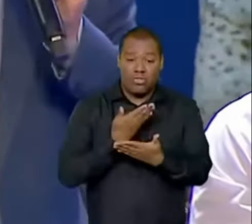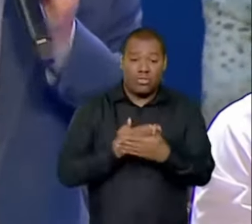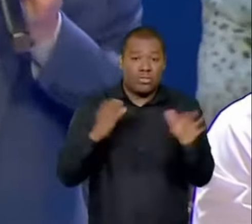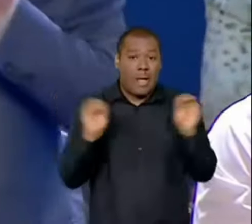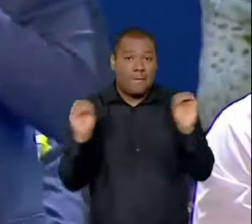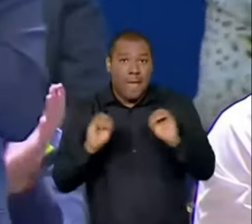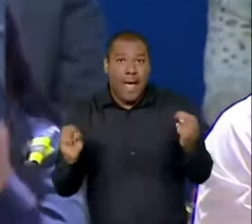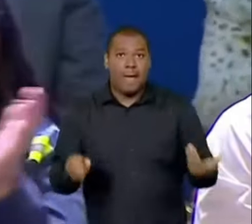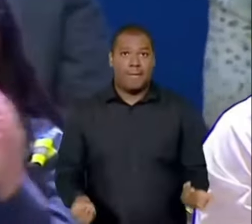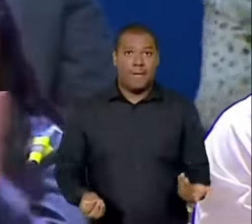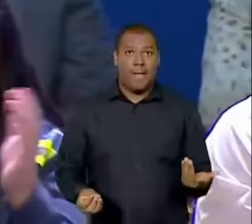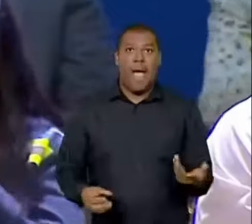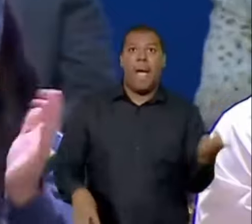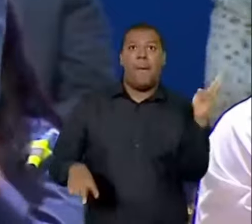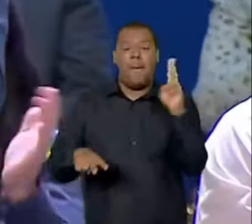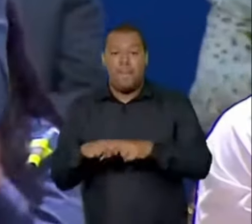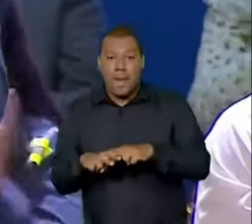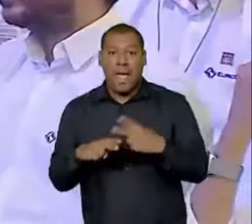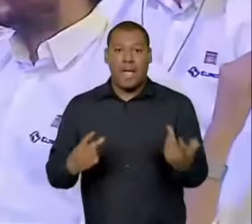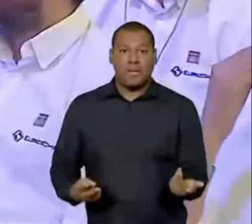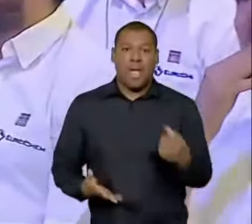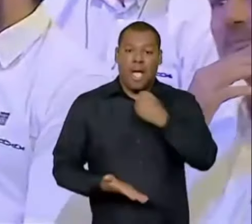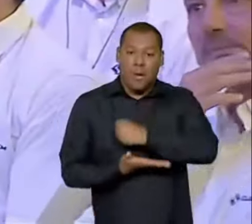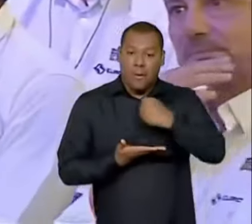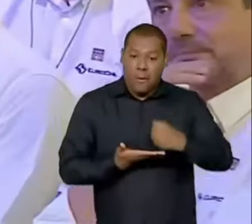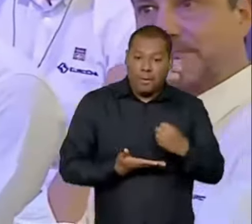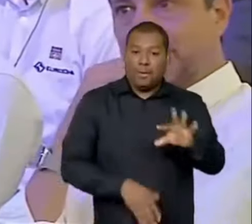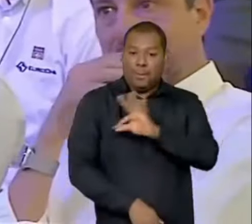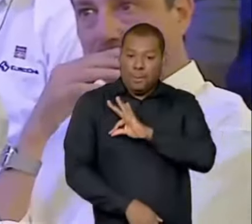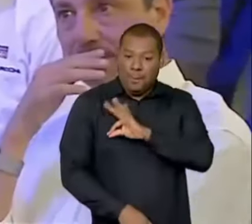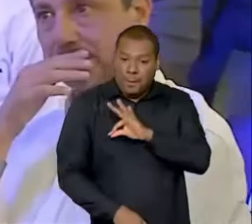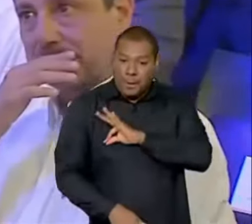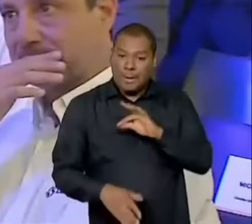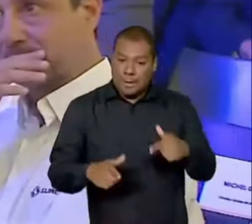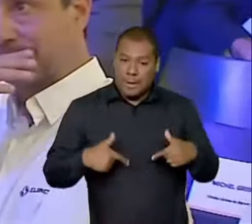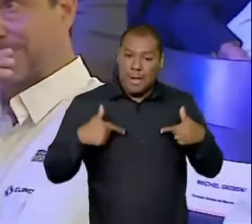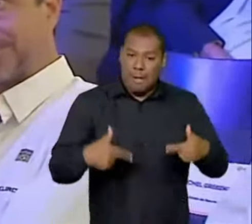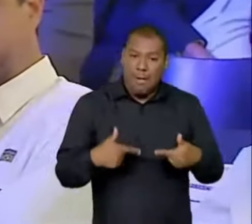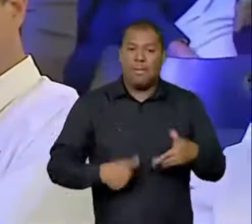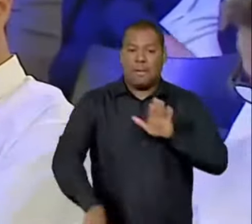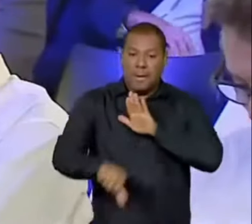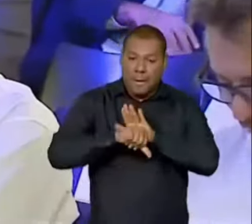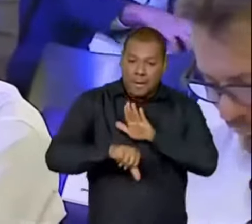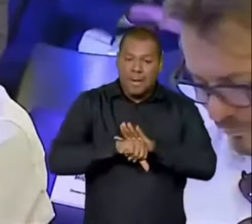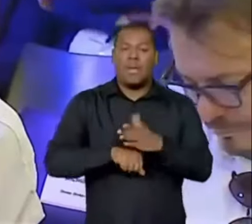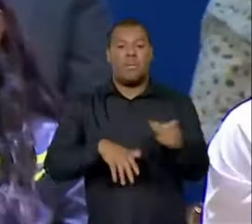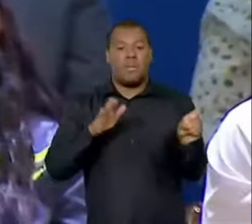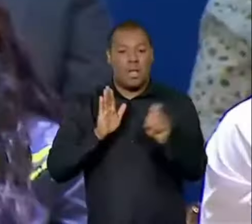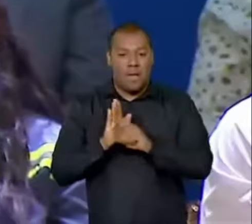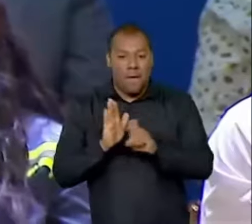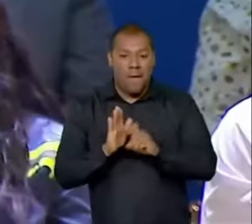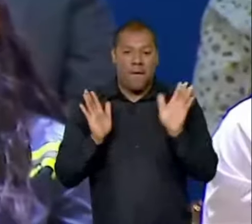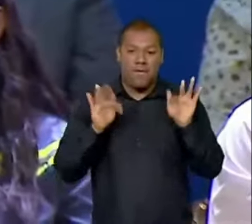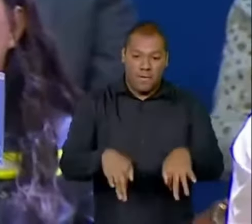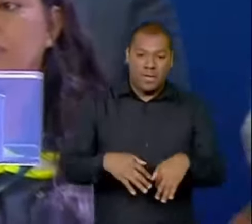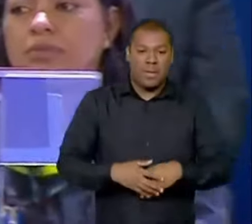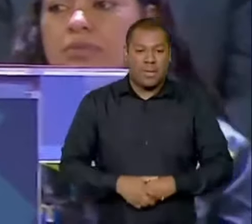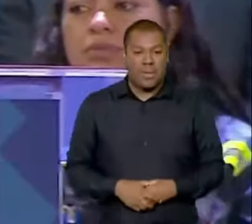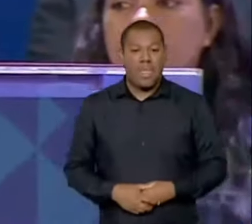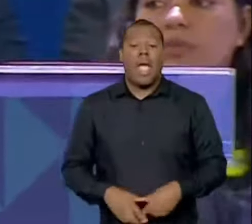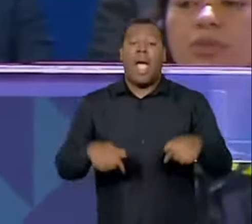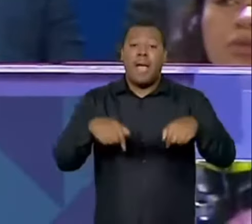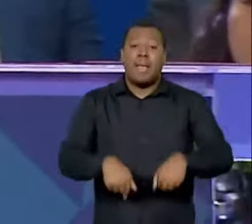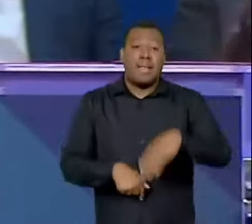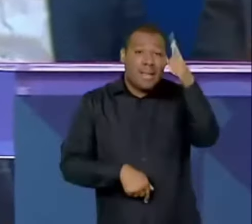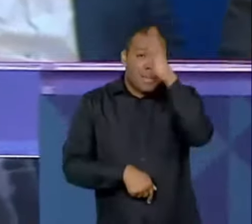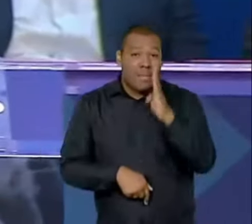contratar policial para combater o narcotráfico, para combater a droga. Então é preciso acabar o